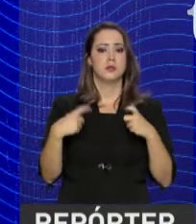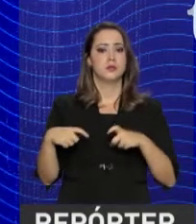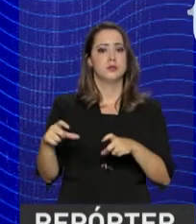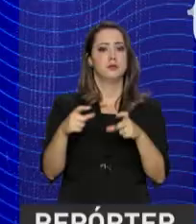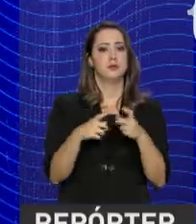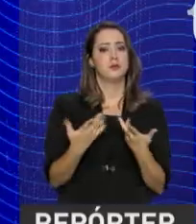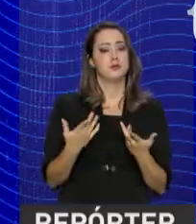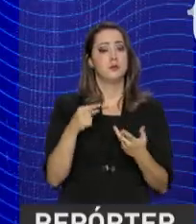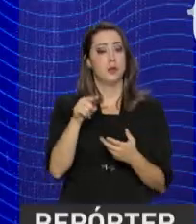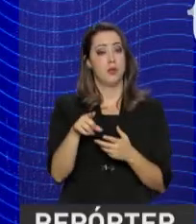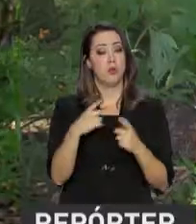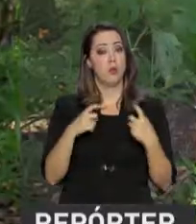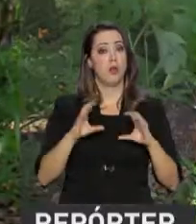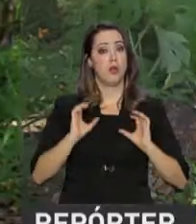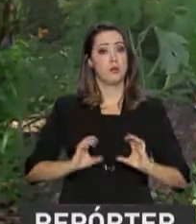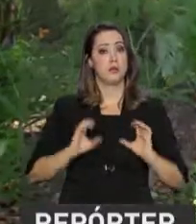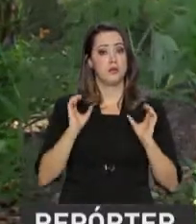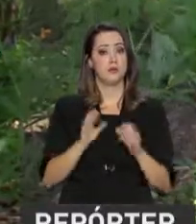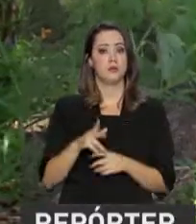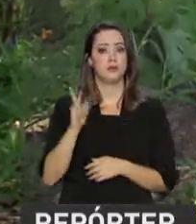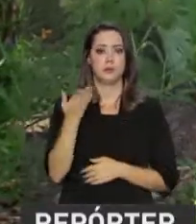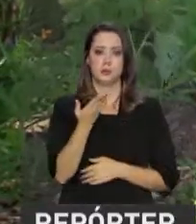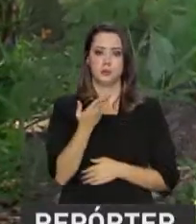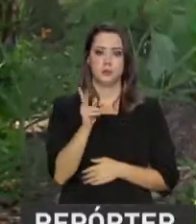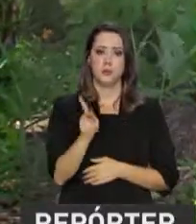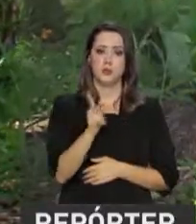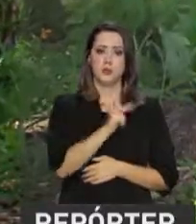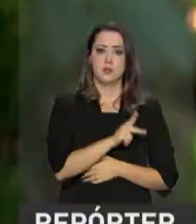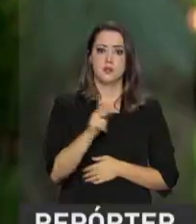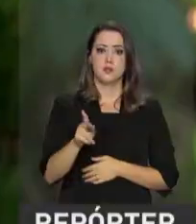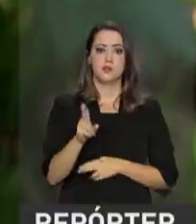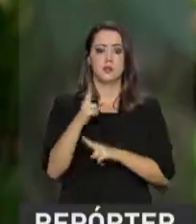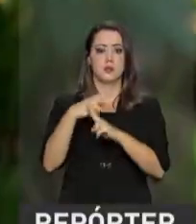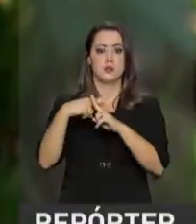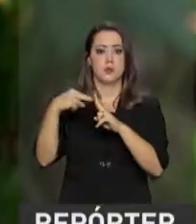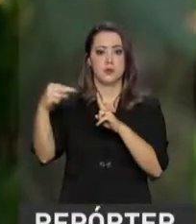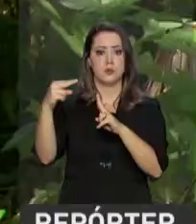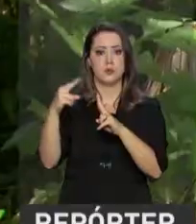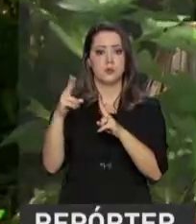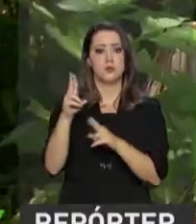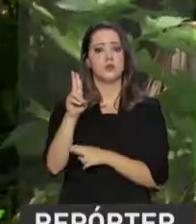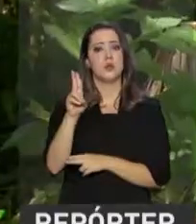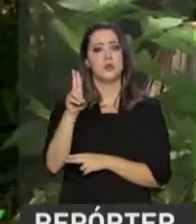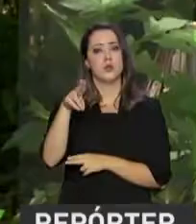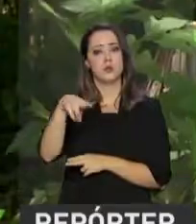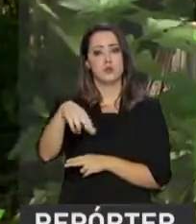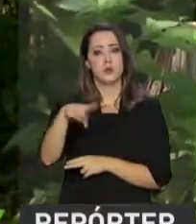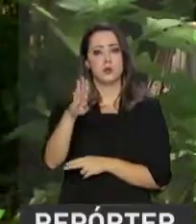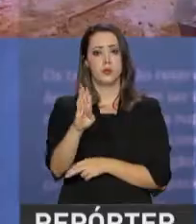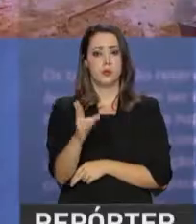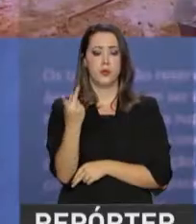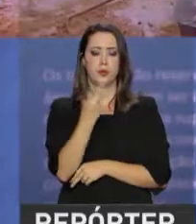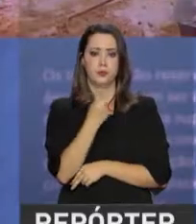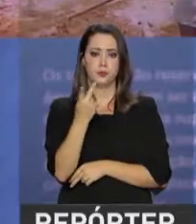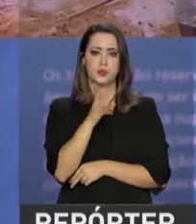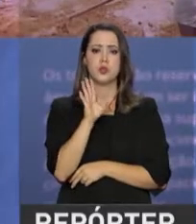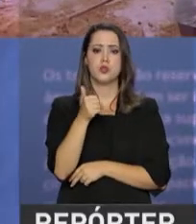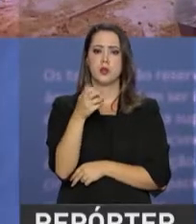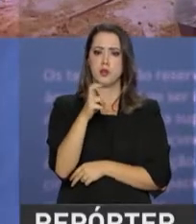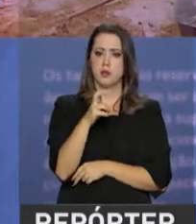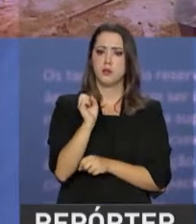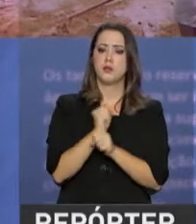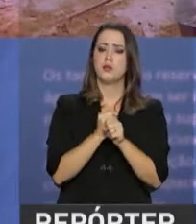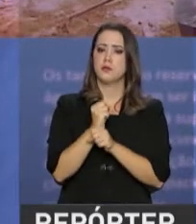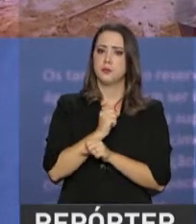fórum cidadão as professoras da universidade de brasília vera e maria do socorro trabalham há 15 anos